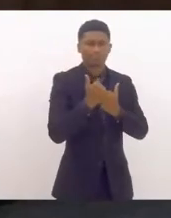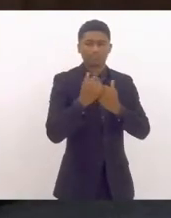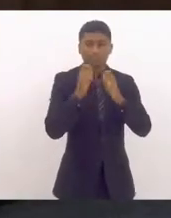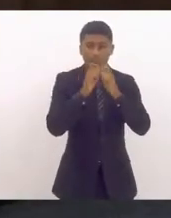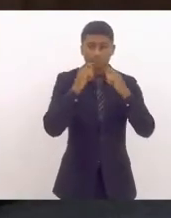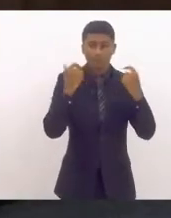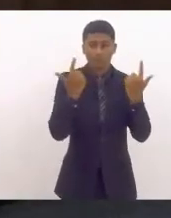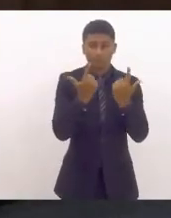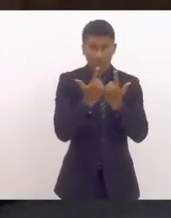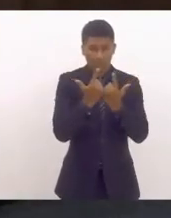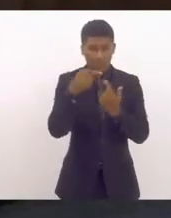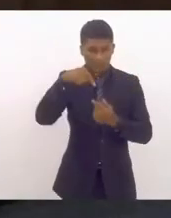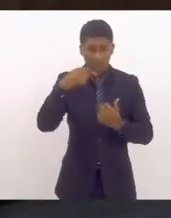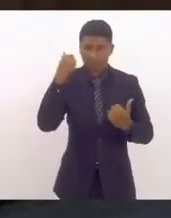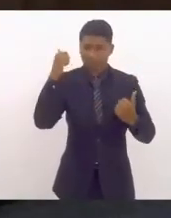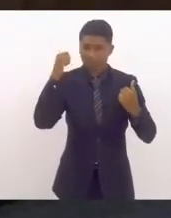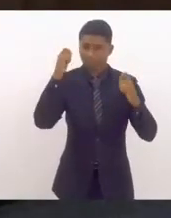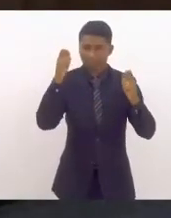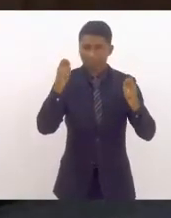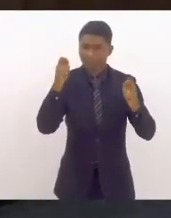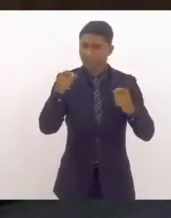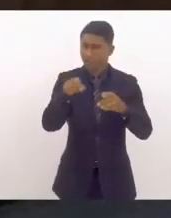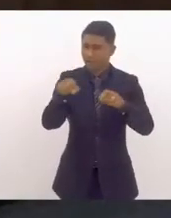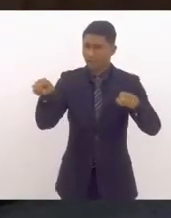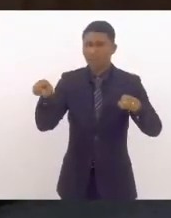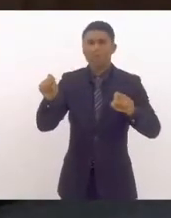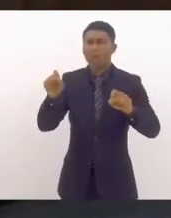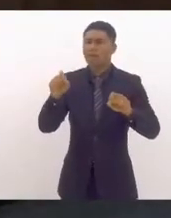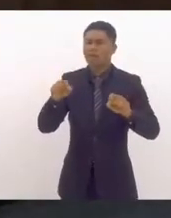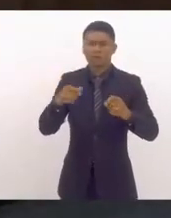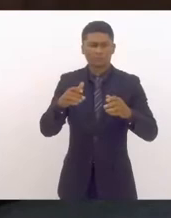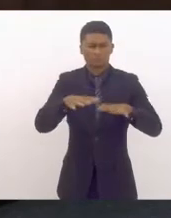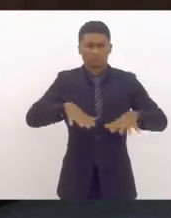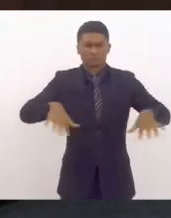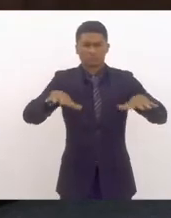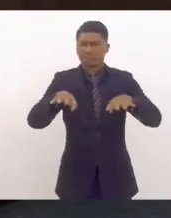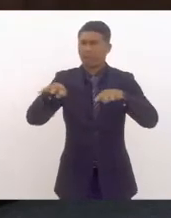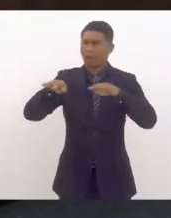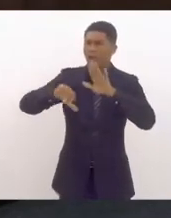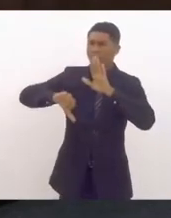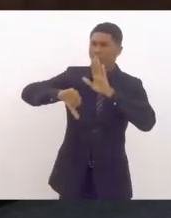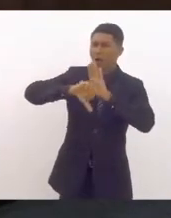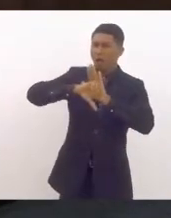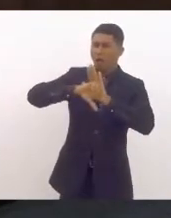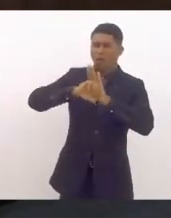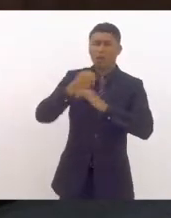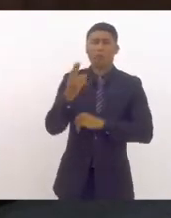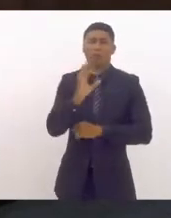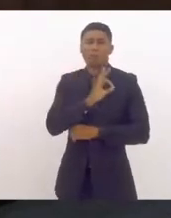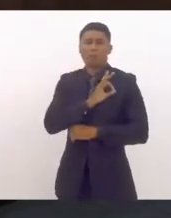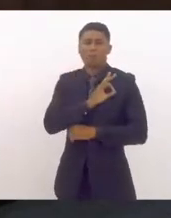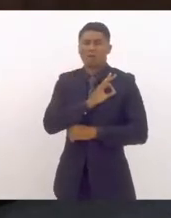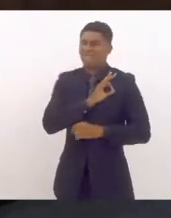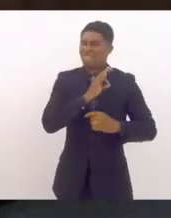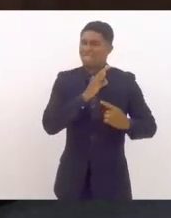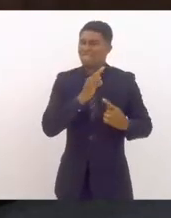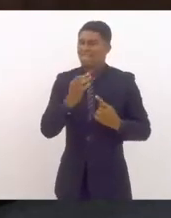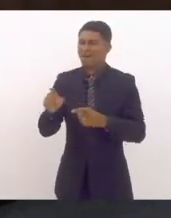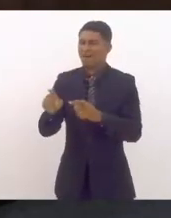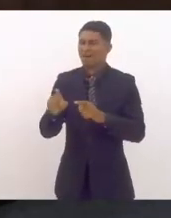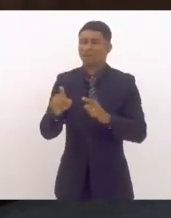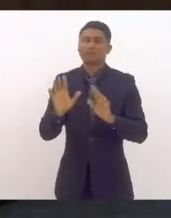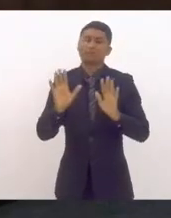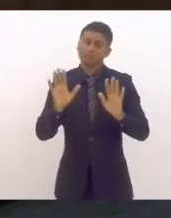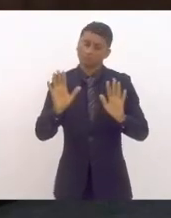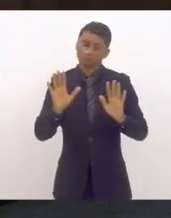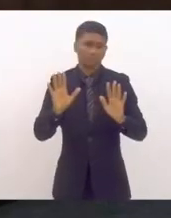torcidas organizadas elas não devem ser alvo de criminalização nem de polícia. É óbvio que a gente tem que pensar